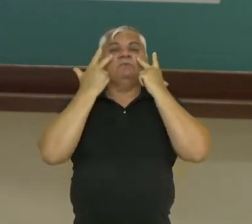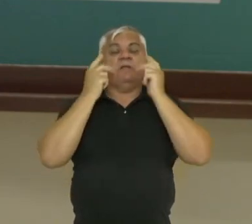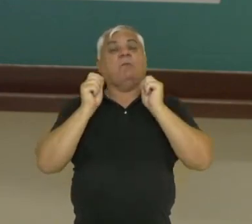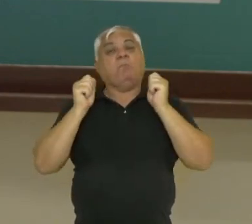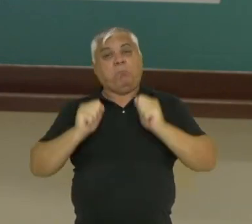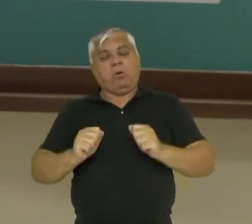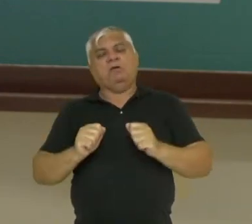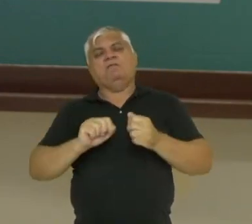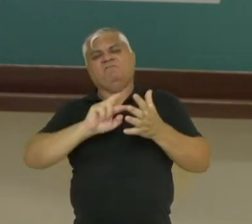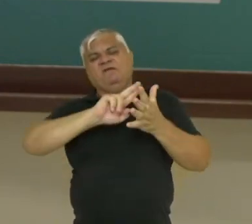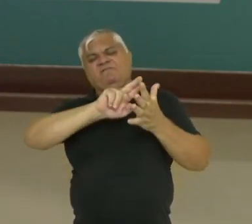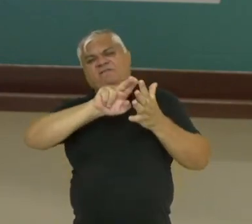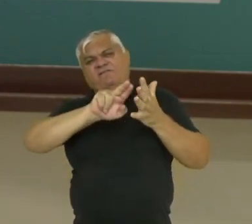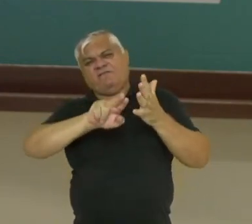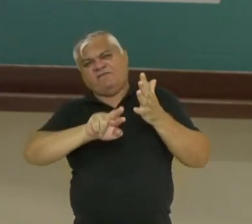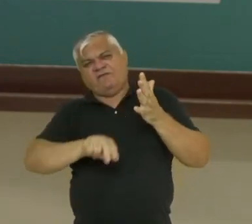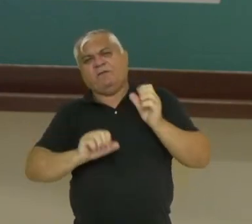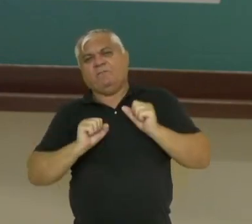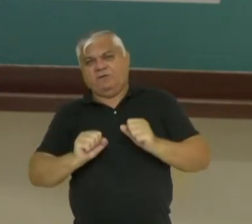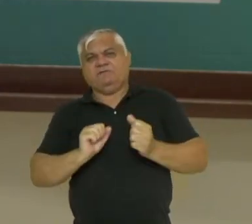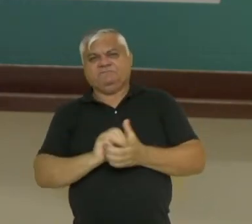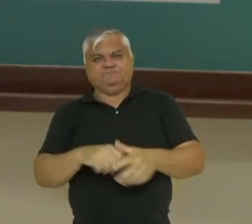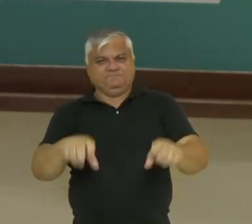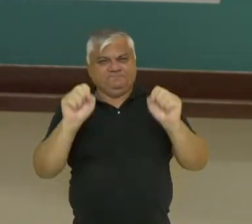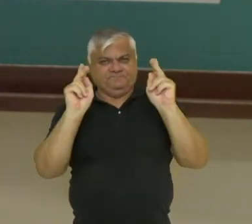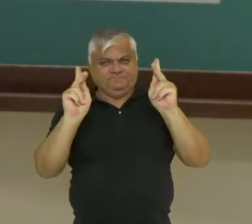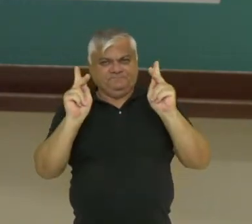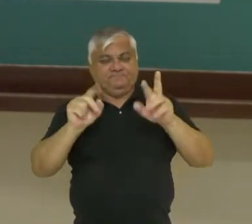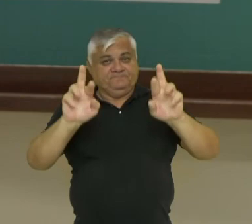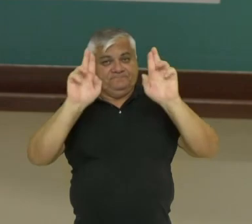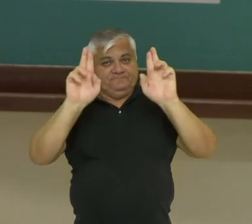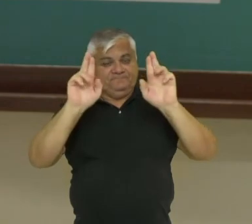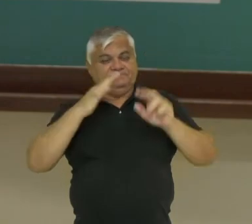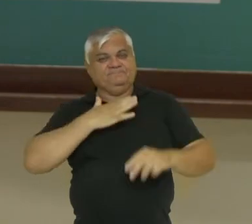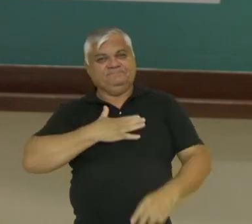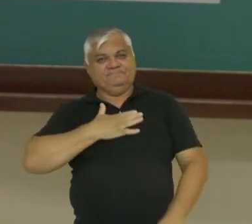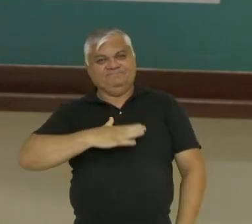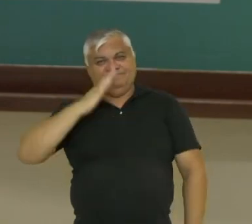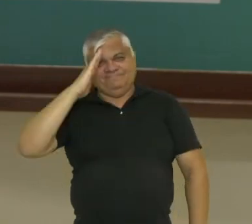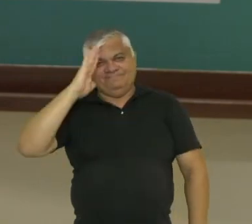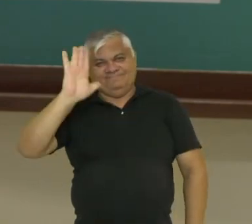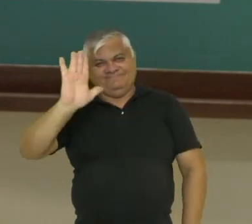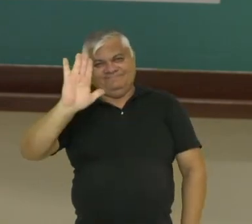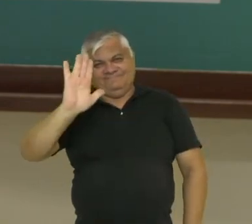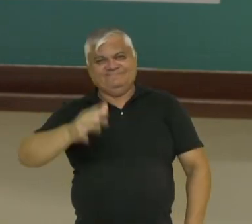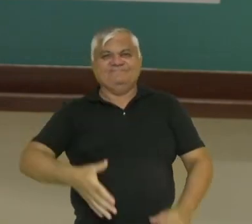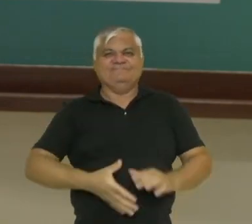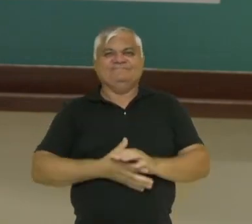acontecer muitas outras coisas, ok? Espero que vocês tenham gostado. Até breve!